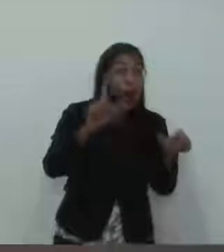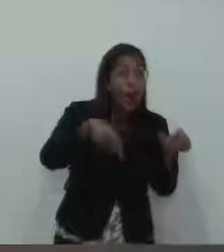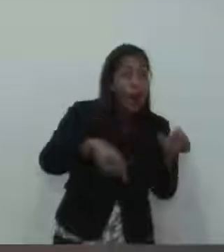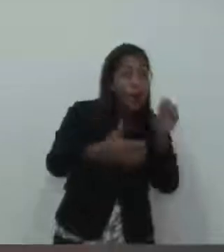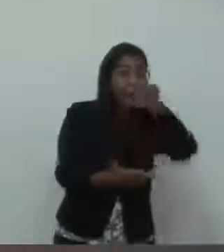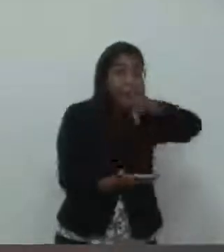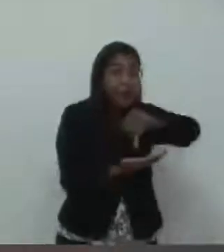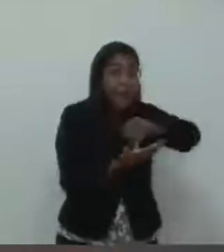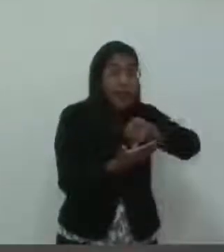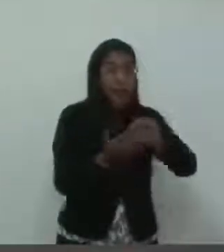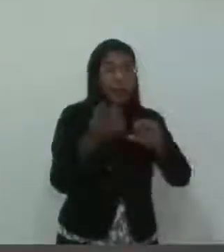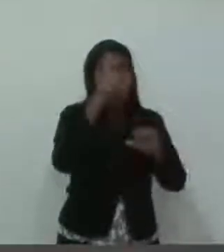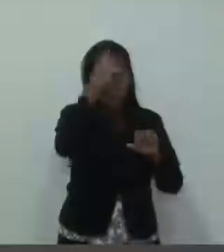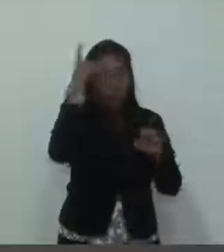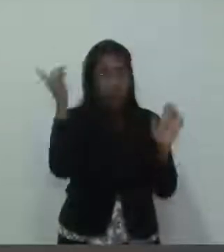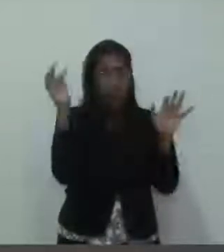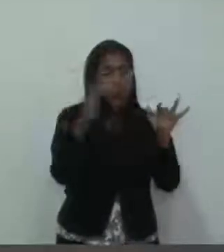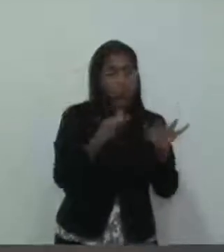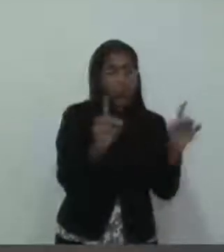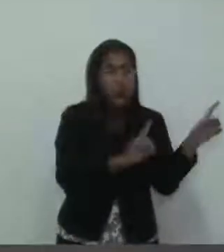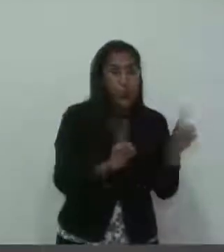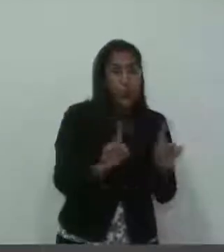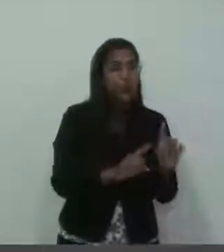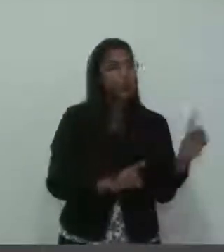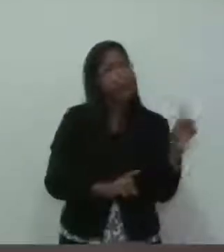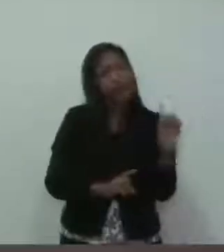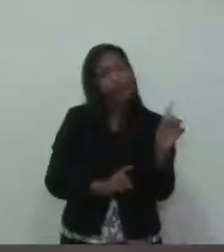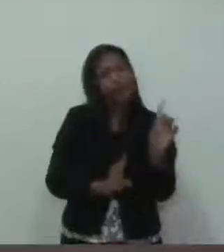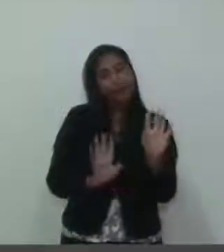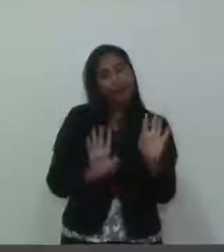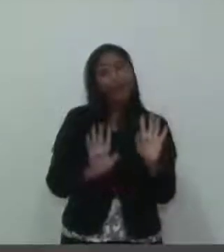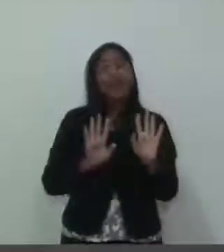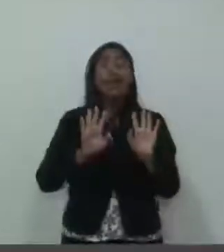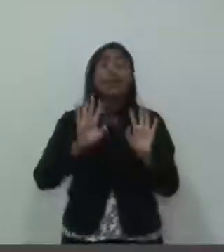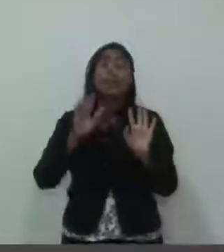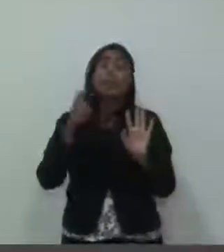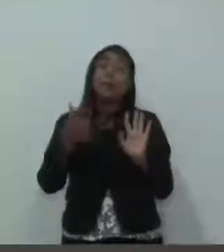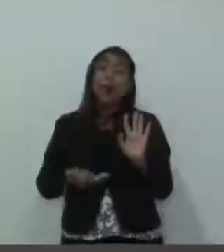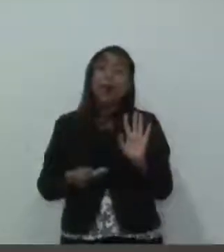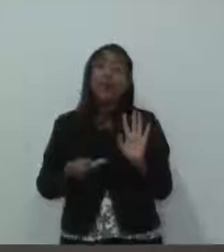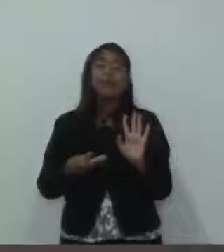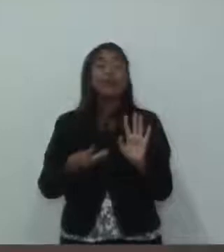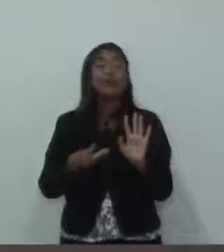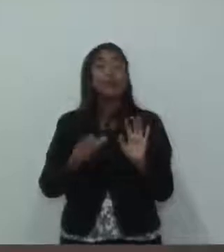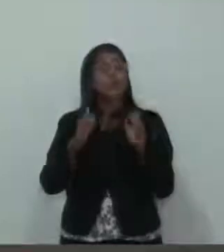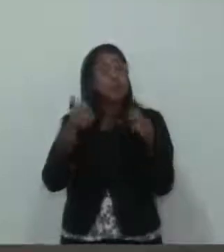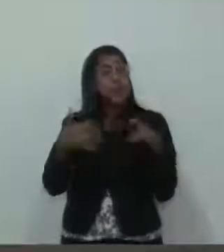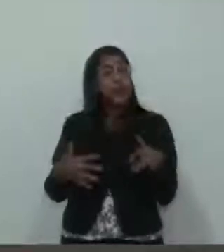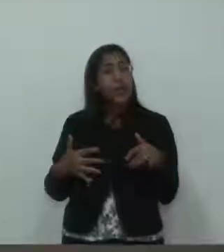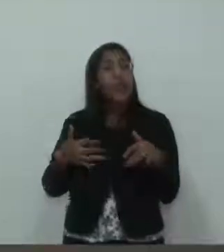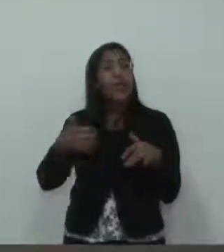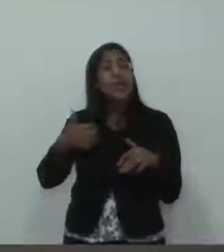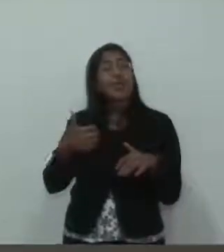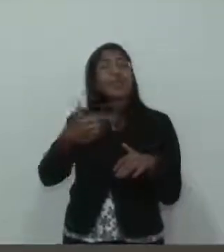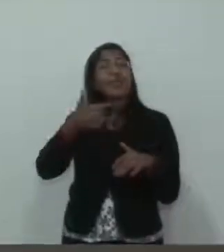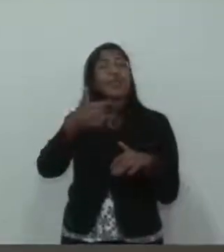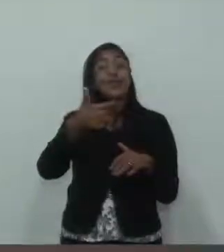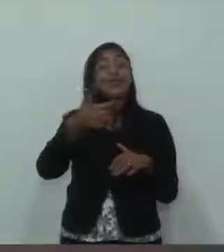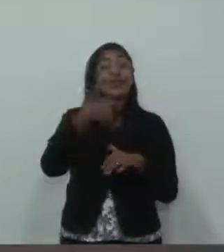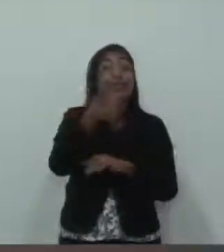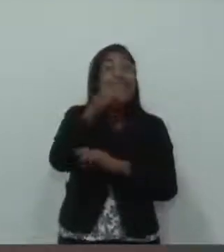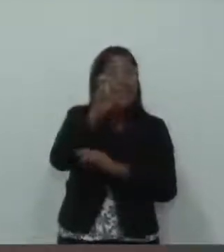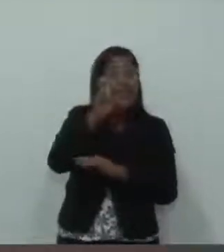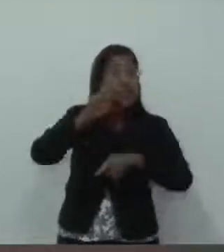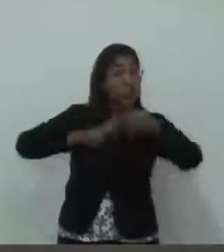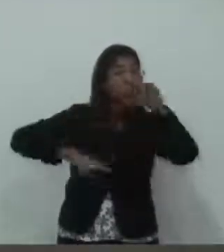foi. Segundo, uma verdade precisa ser dita aqui. Desde 15 de junho de 2016,